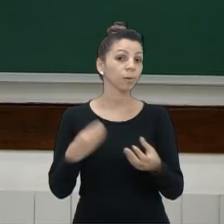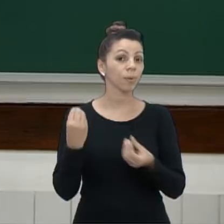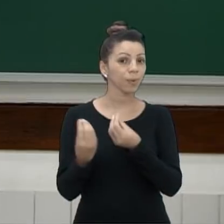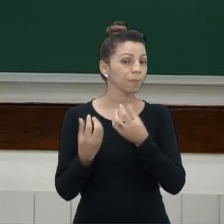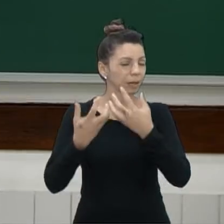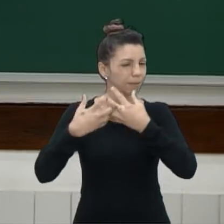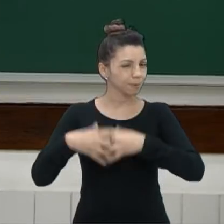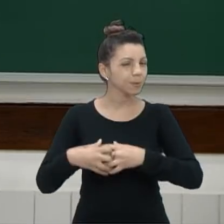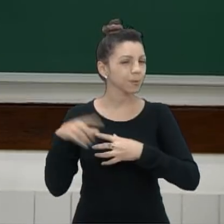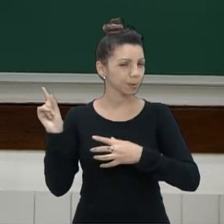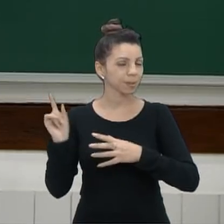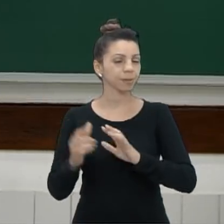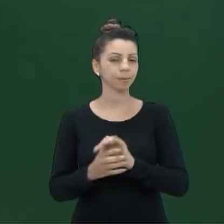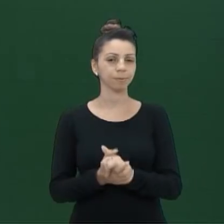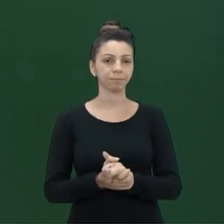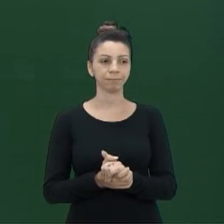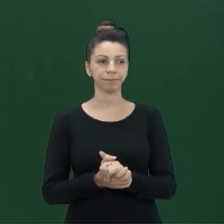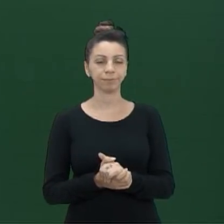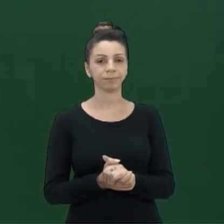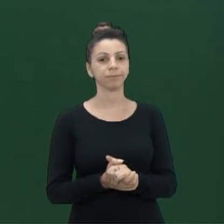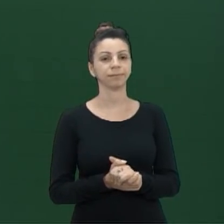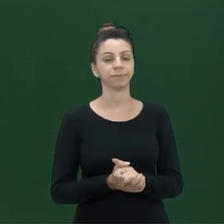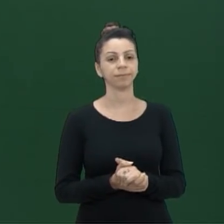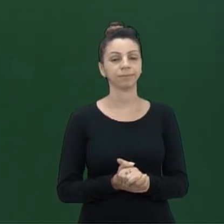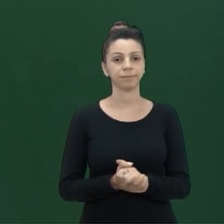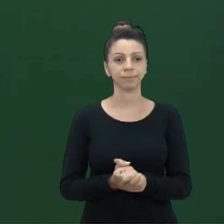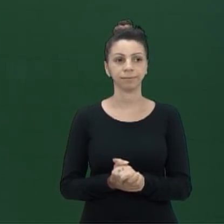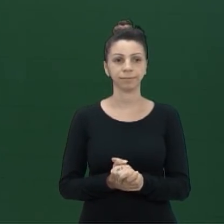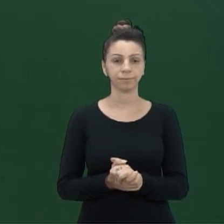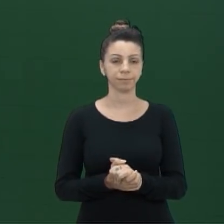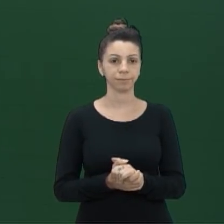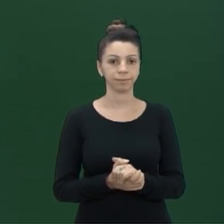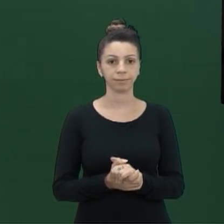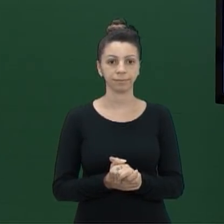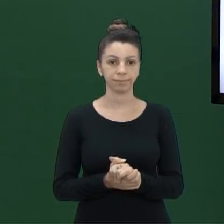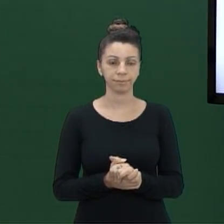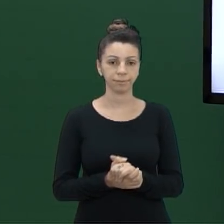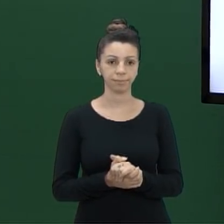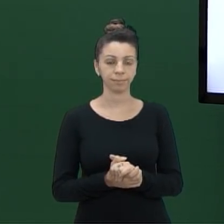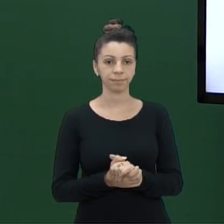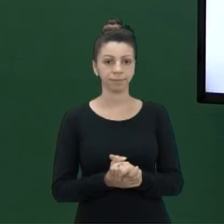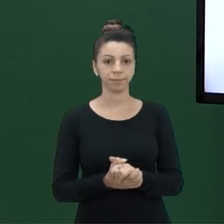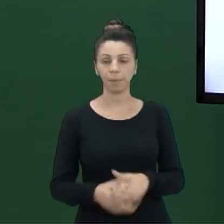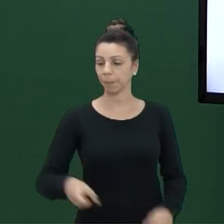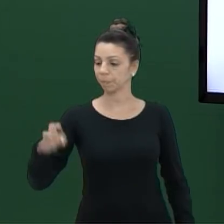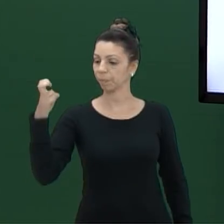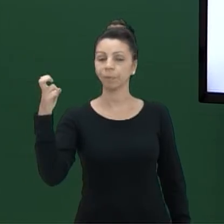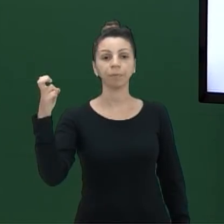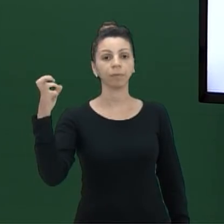resolve isso. Então, a gente tem ali 5 toneladas.